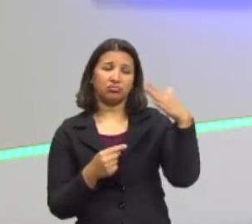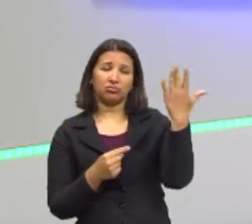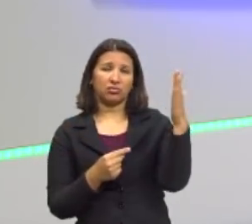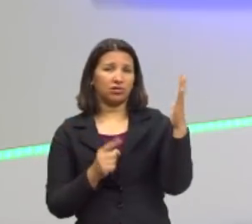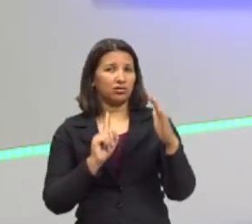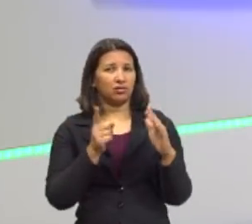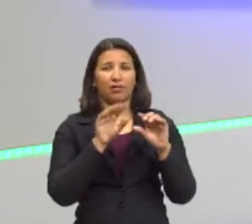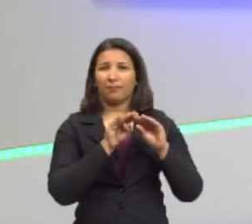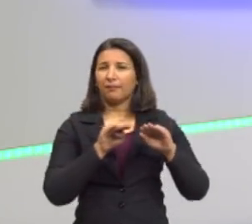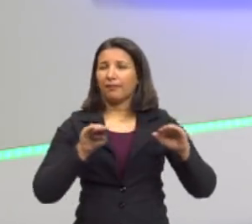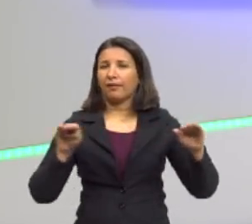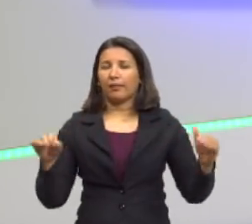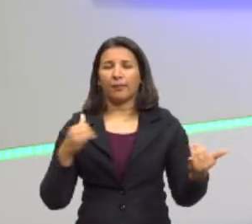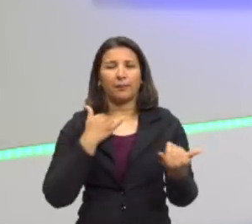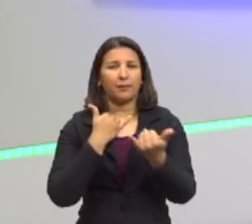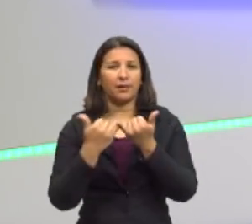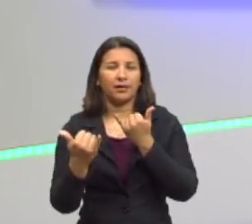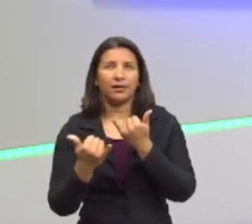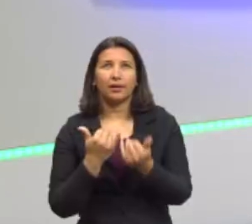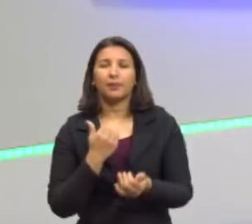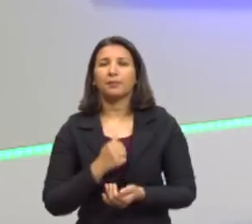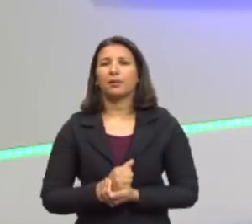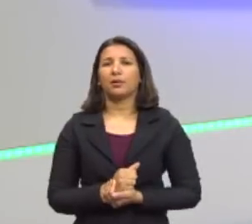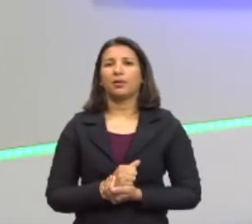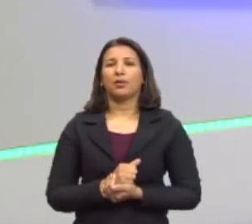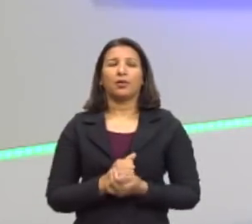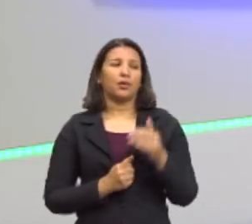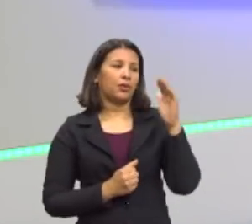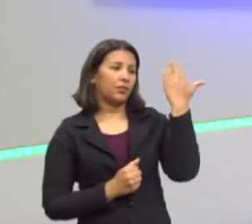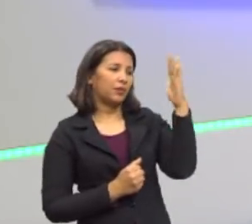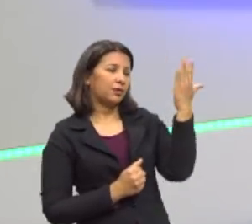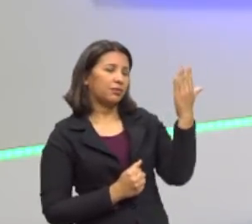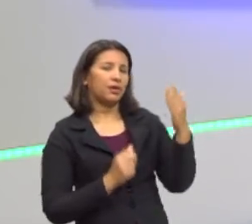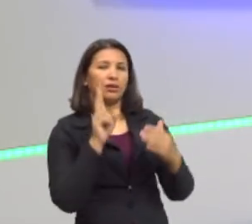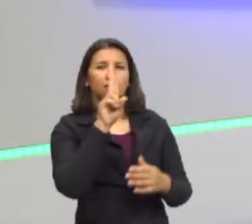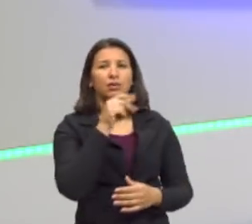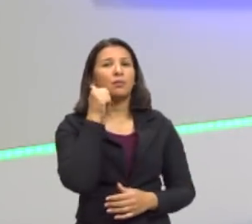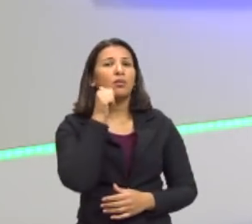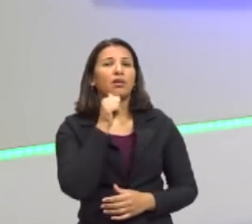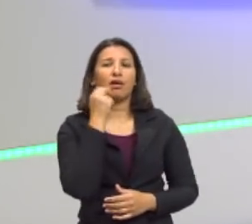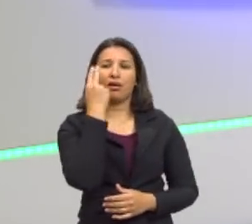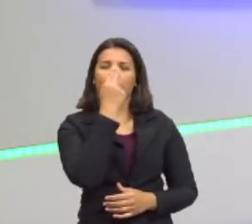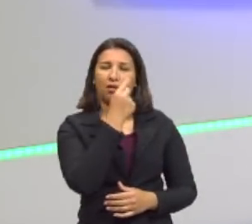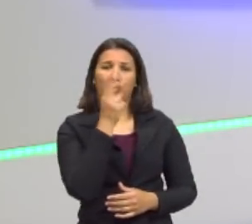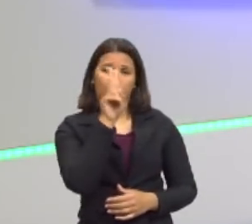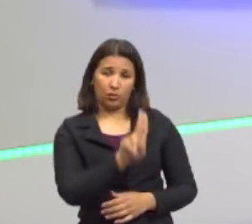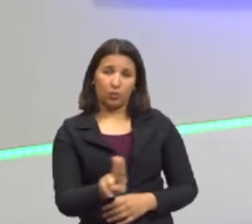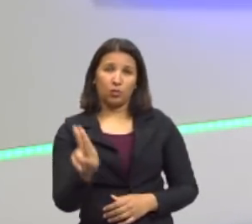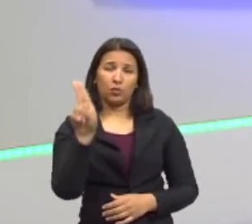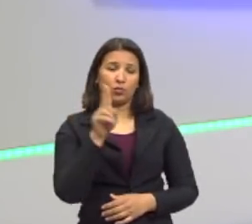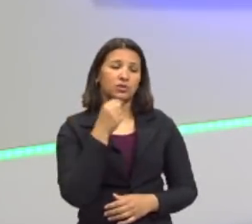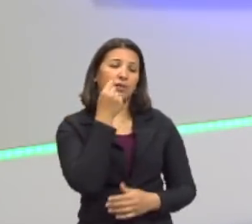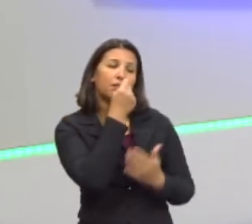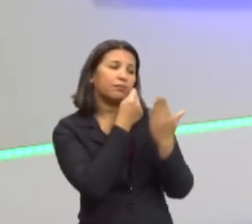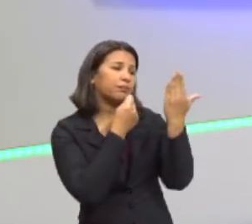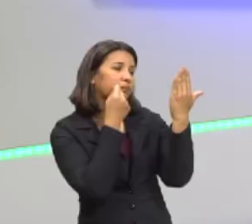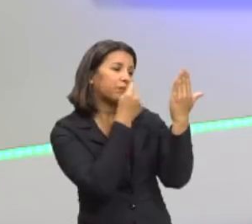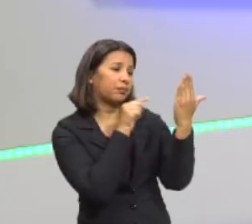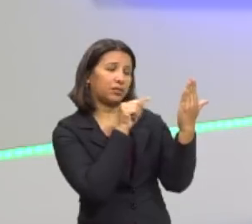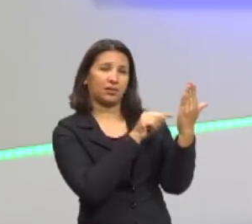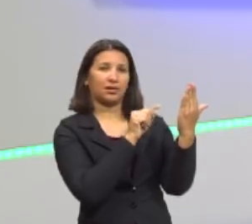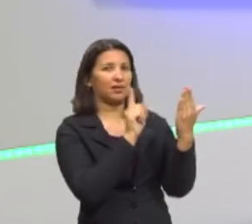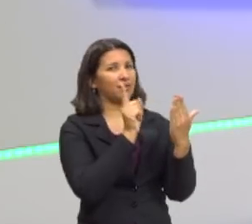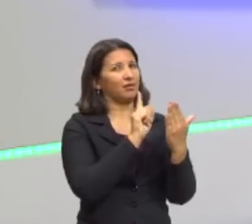Espelho de maquiagem deixa o rosto maior. Não é plano. O espelho do carro deixa os veículos menores.